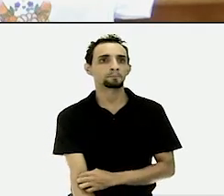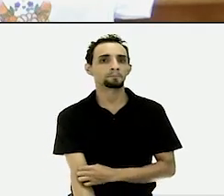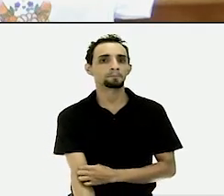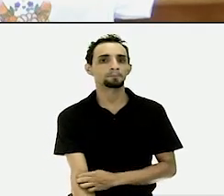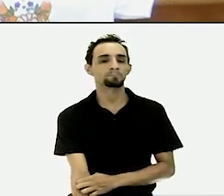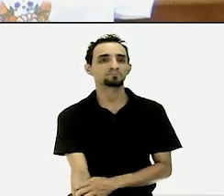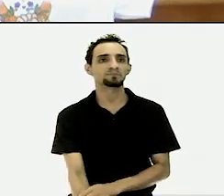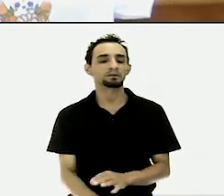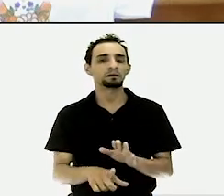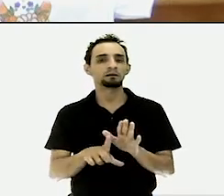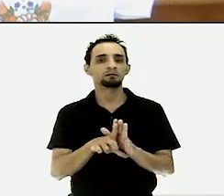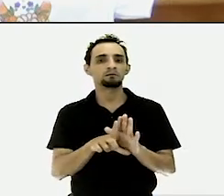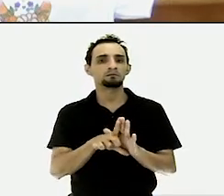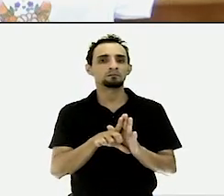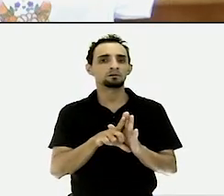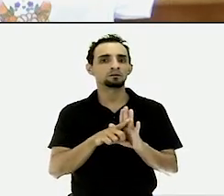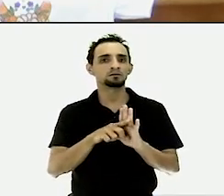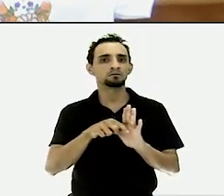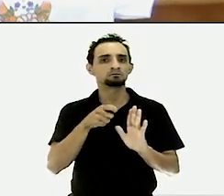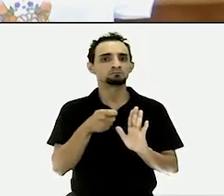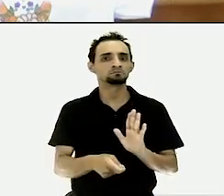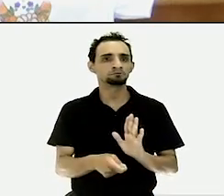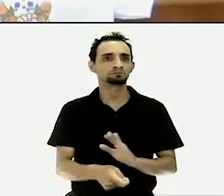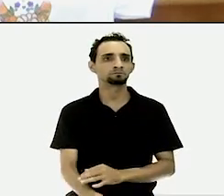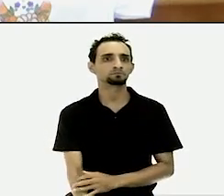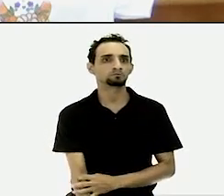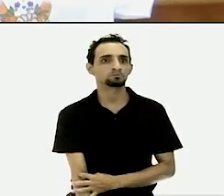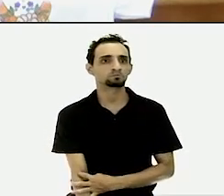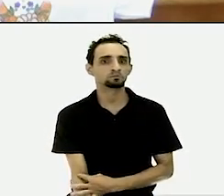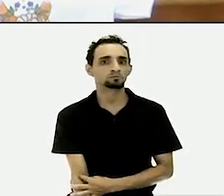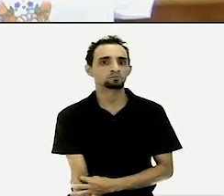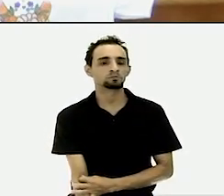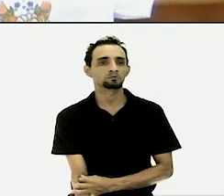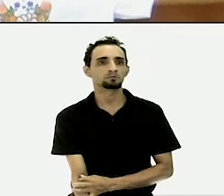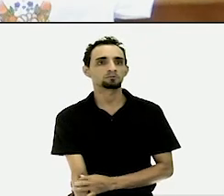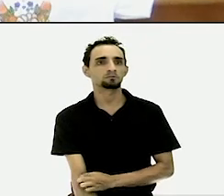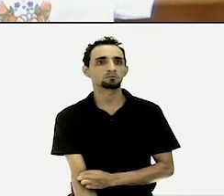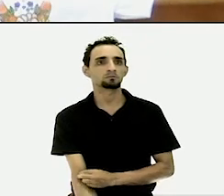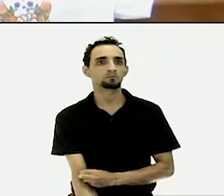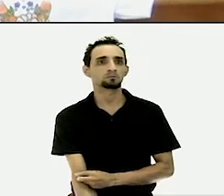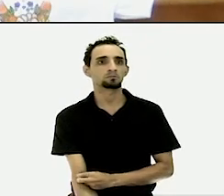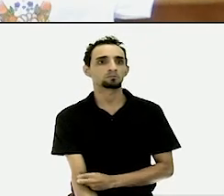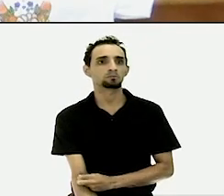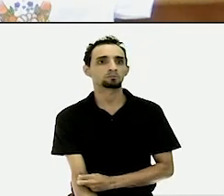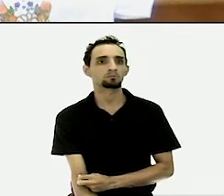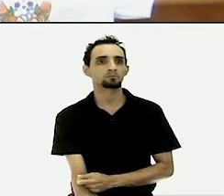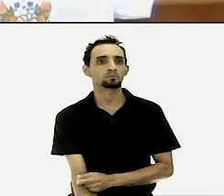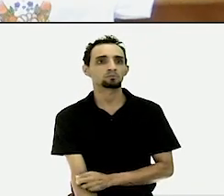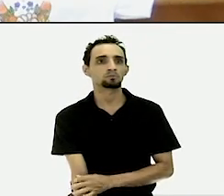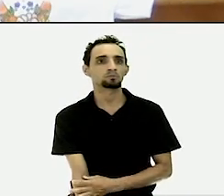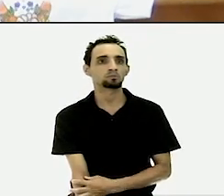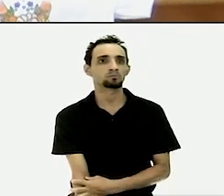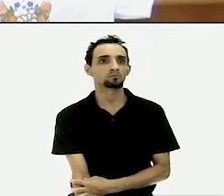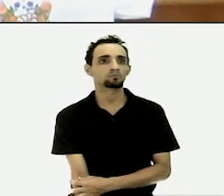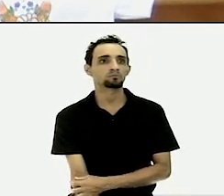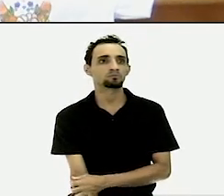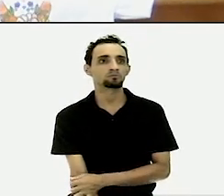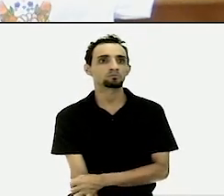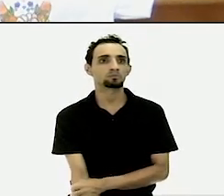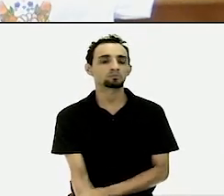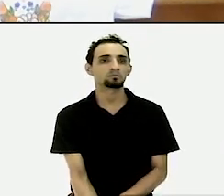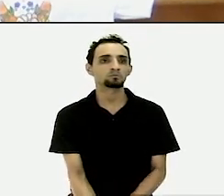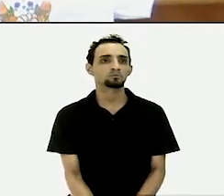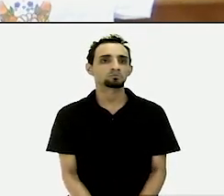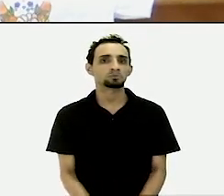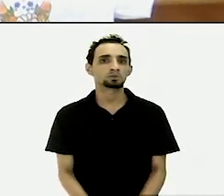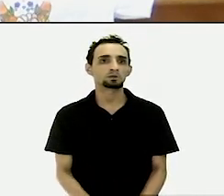deixaremos de entregar para colocar em dia, né, para a gente poder trabalhar e, quem sabe, terá mais títulos de cidadão que será votado aqui. Sim, né? Nós